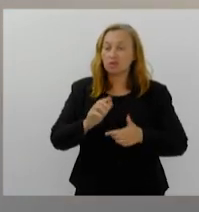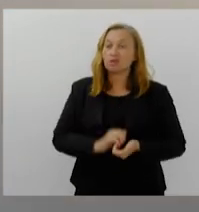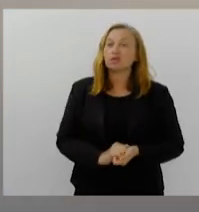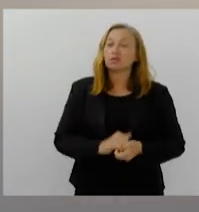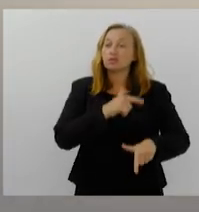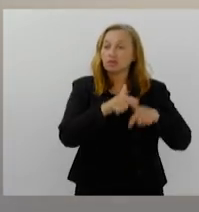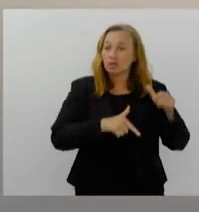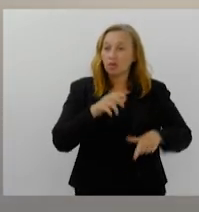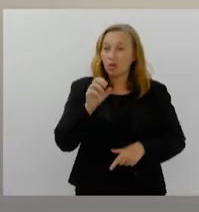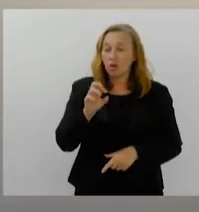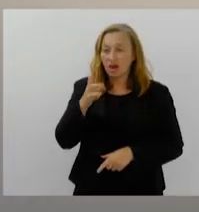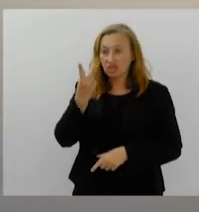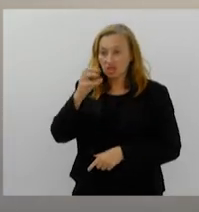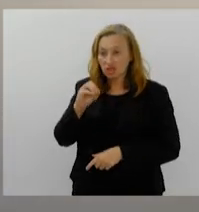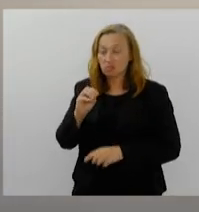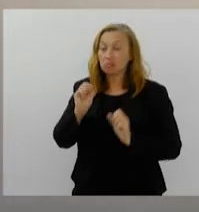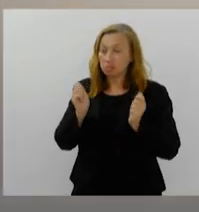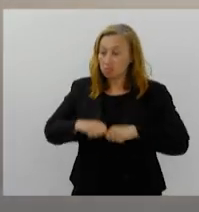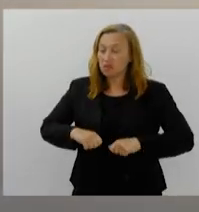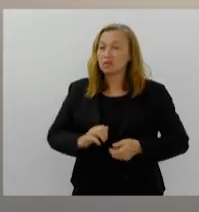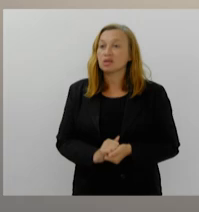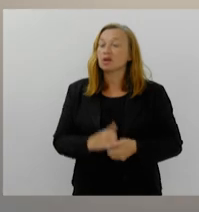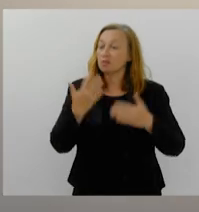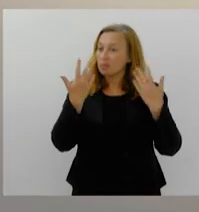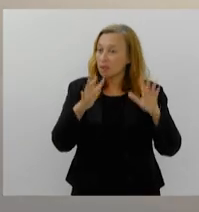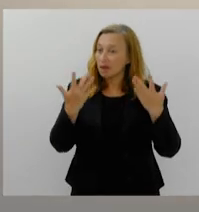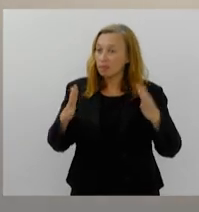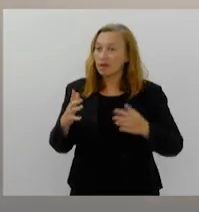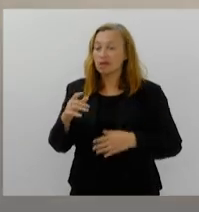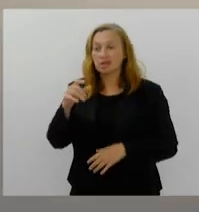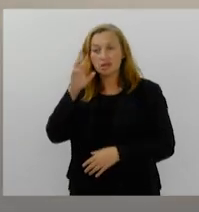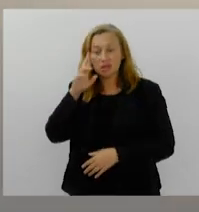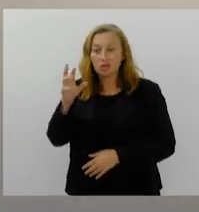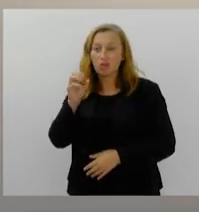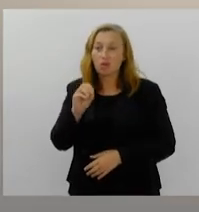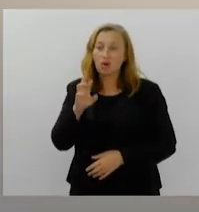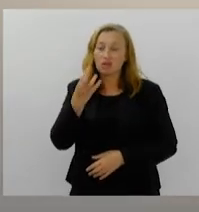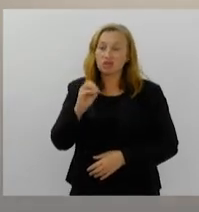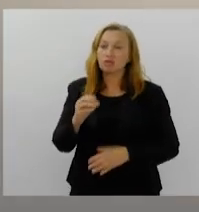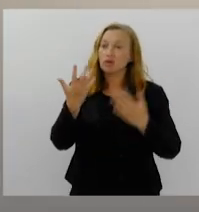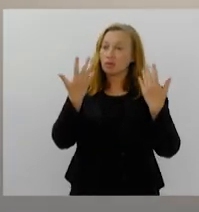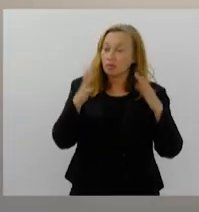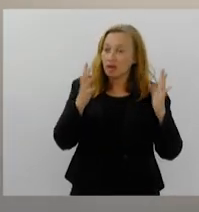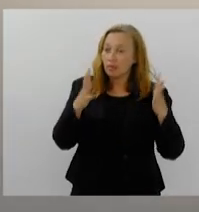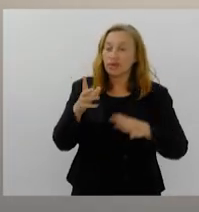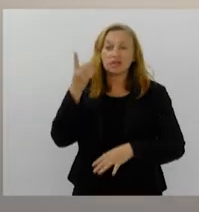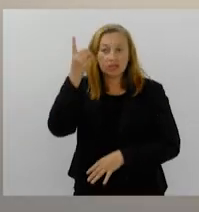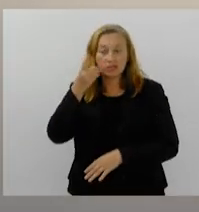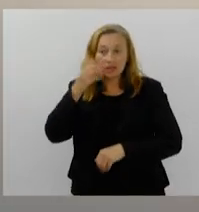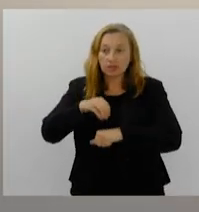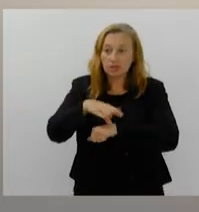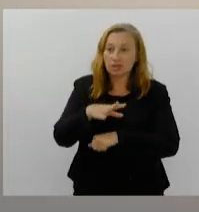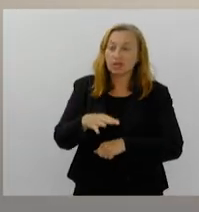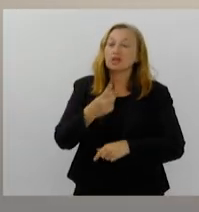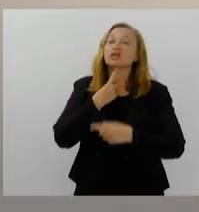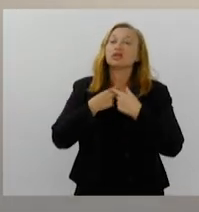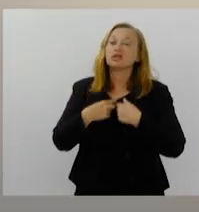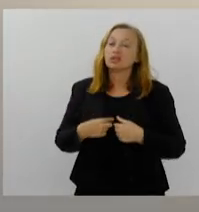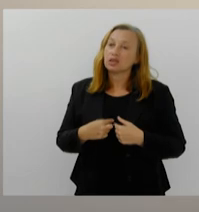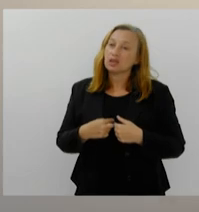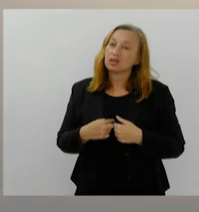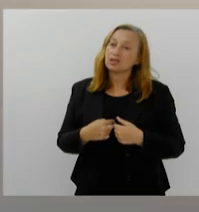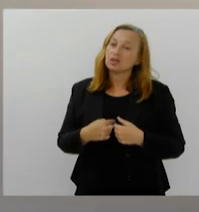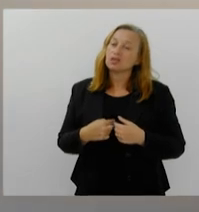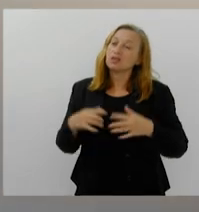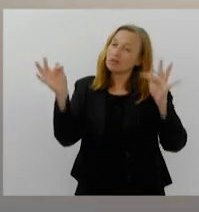senhor Orlandino, se torna possível. Parabéns, senhor Orlandino, parabéns, deputado, por essa indicação. Desejo meus votos aí